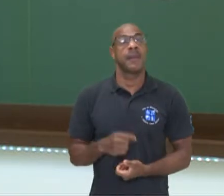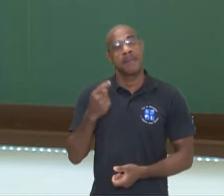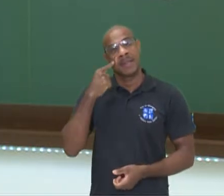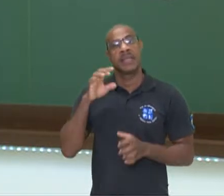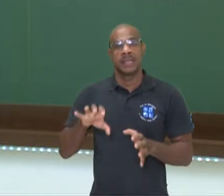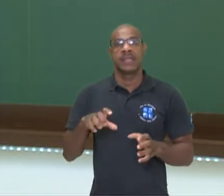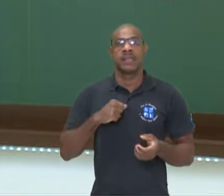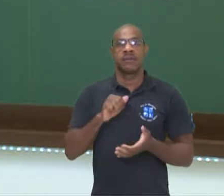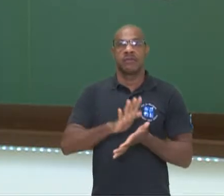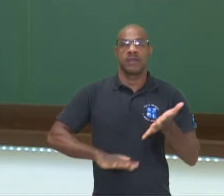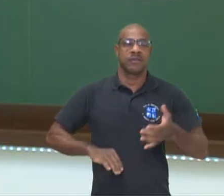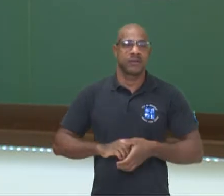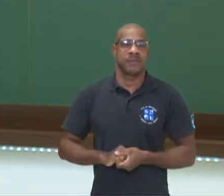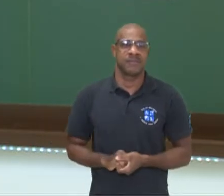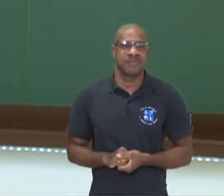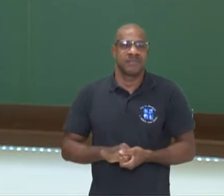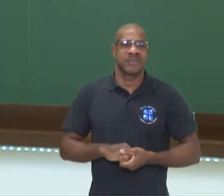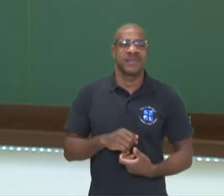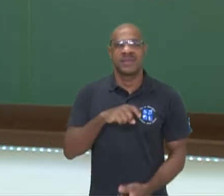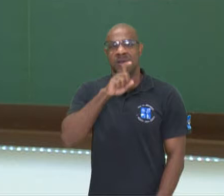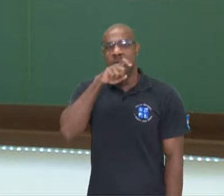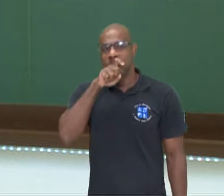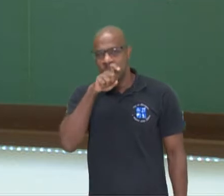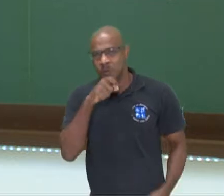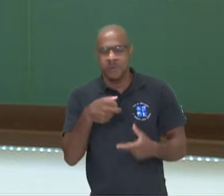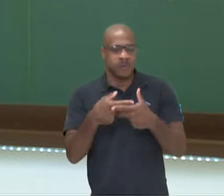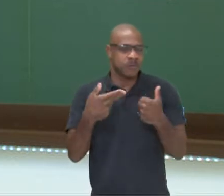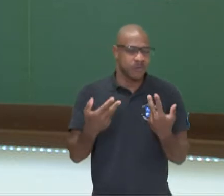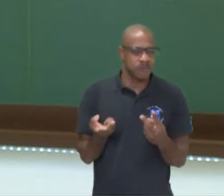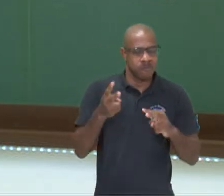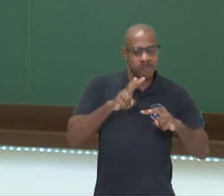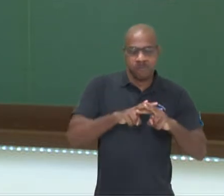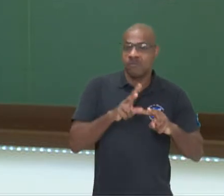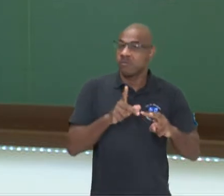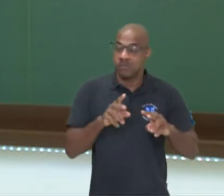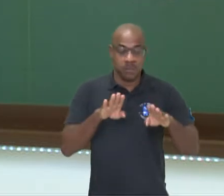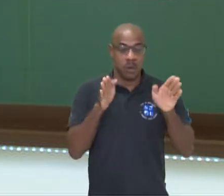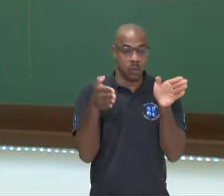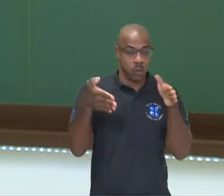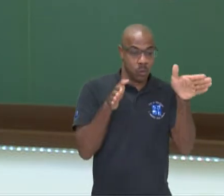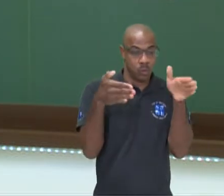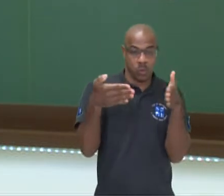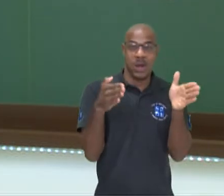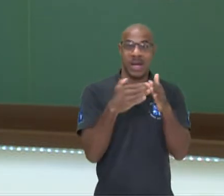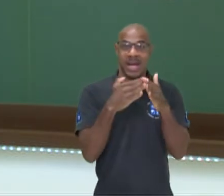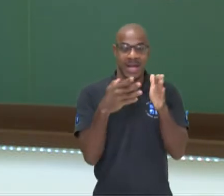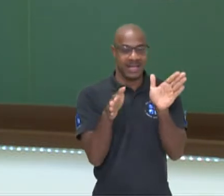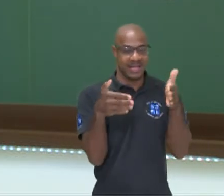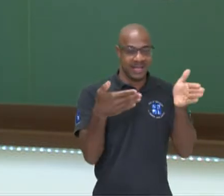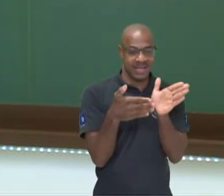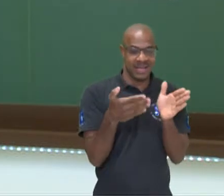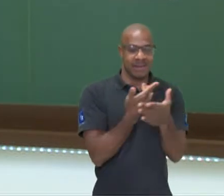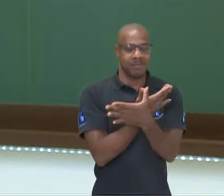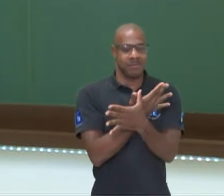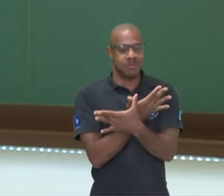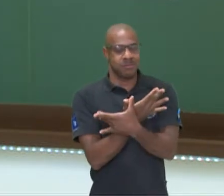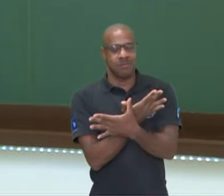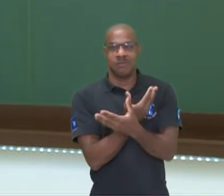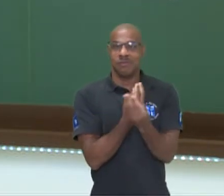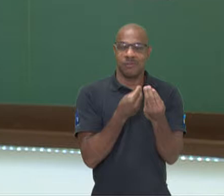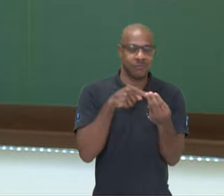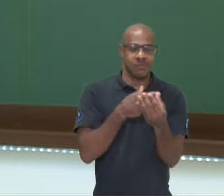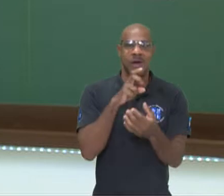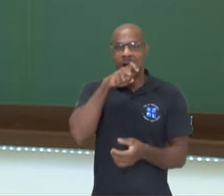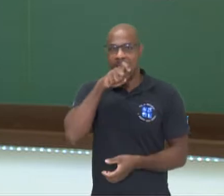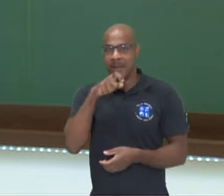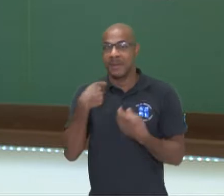você. Pensando em arara, em gaiola ou cativeiro para ela, que tem que ser grande, vamos analisar um pouquinho o tamanho que